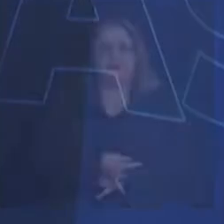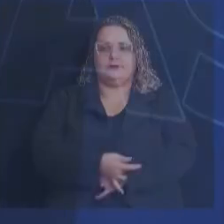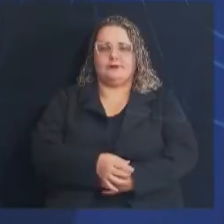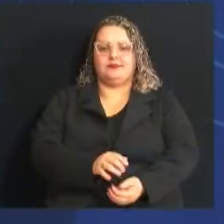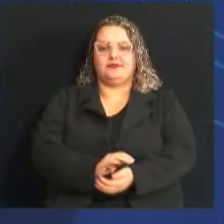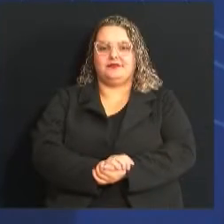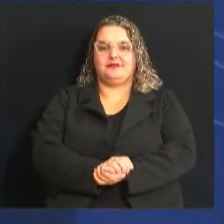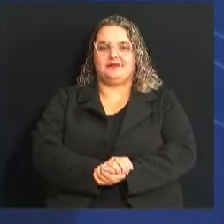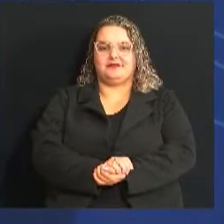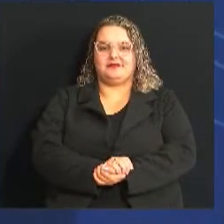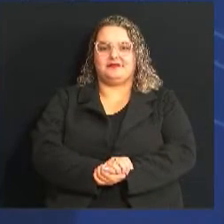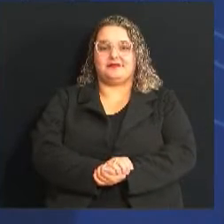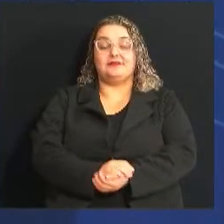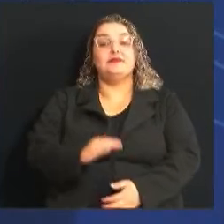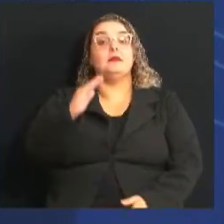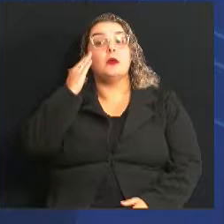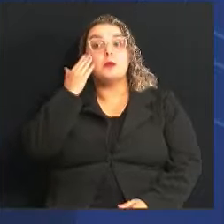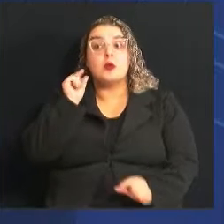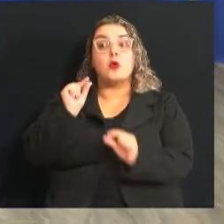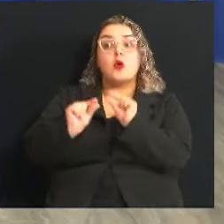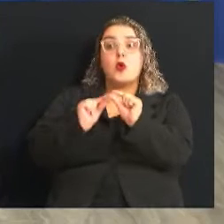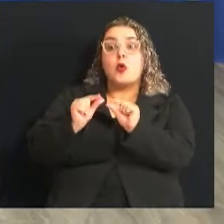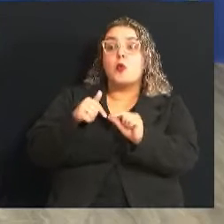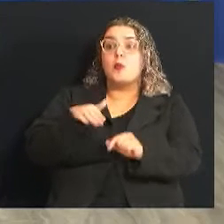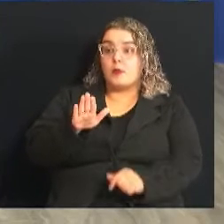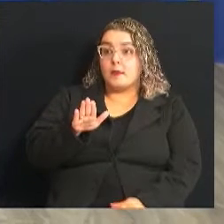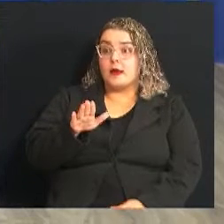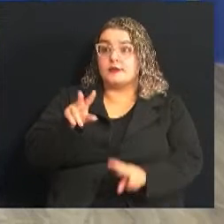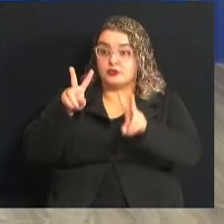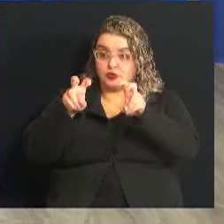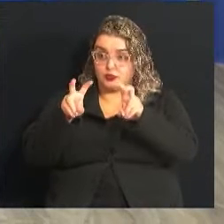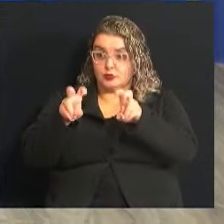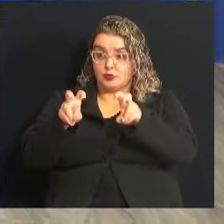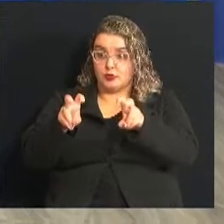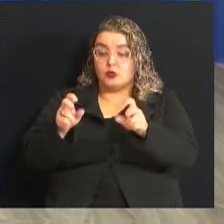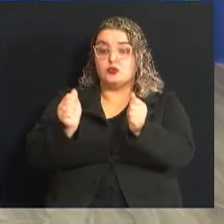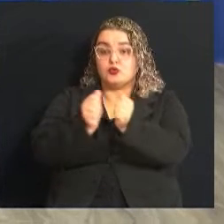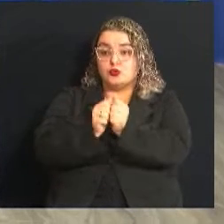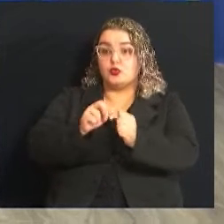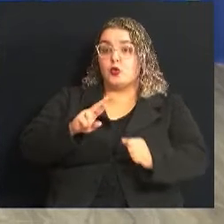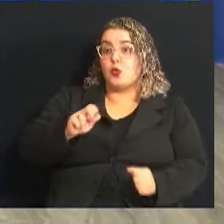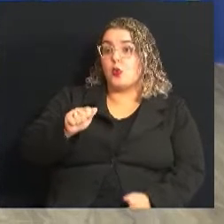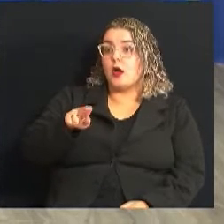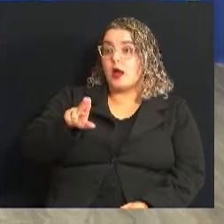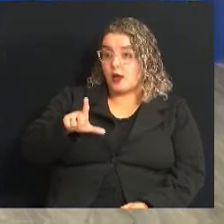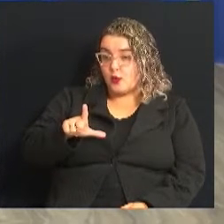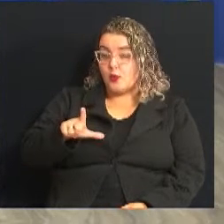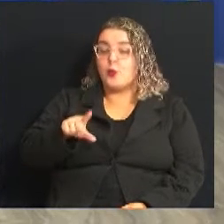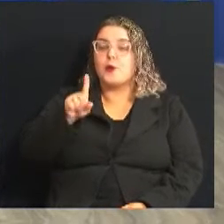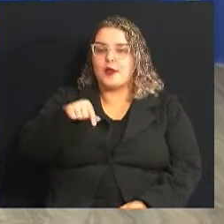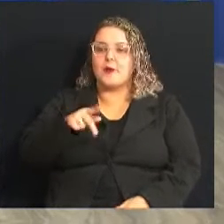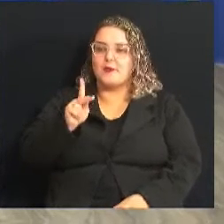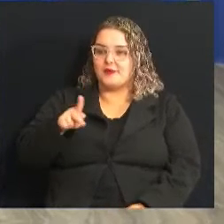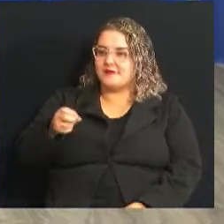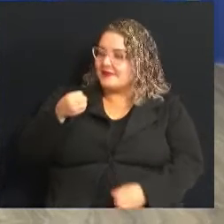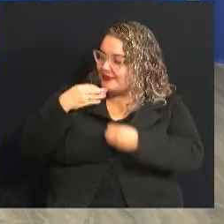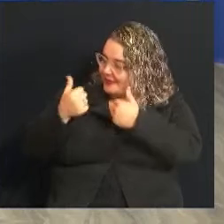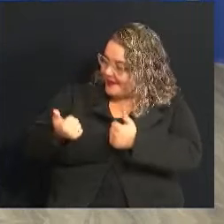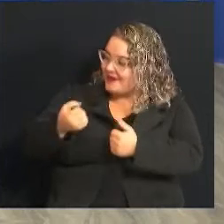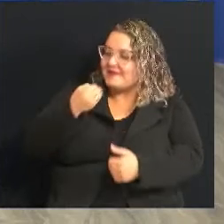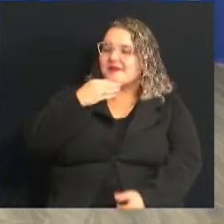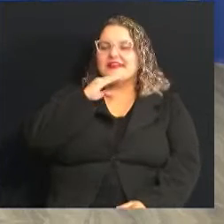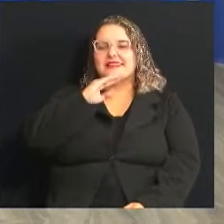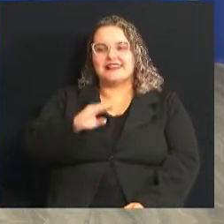Bom, e para a gente entender um pouco mais sobre o assunto, estou aqui com o Raul, que é professor. Tudo bom, Raul? Boa